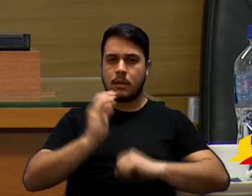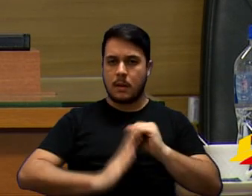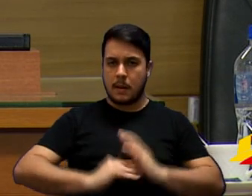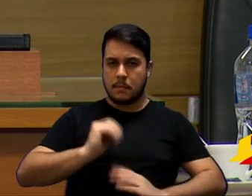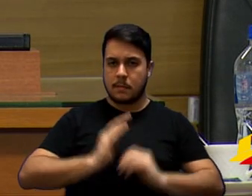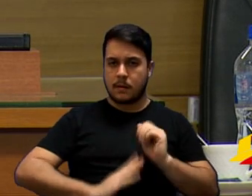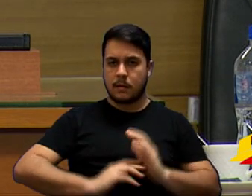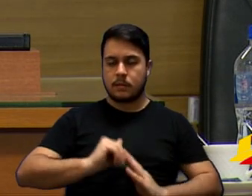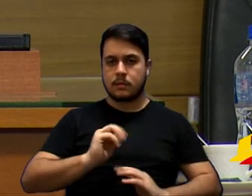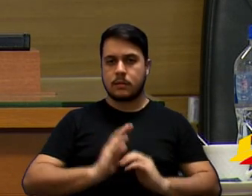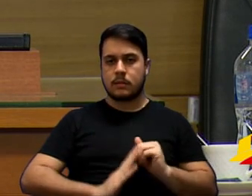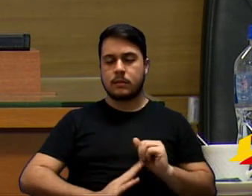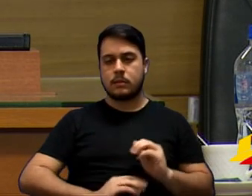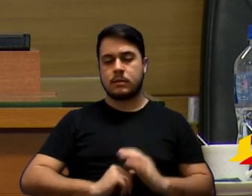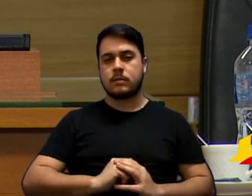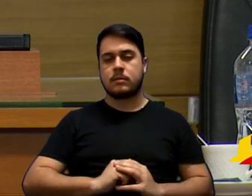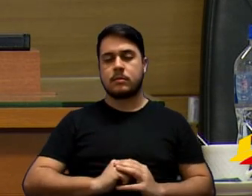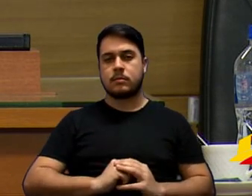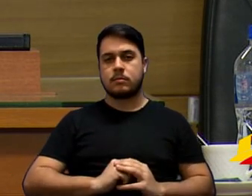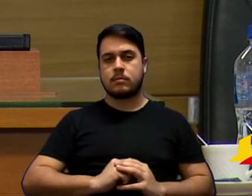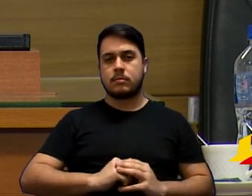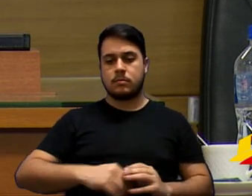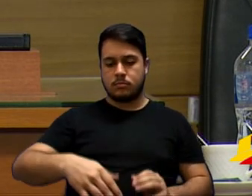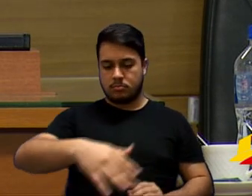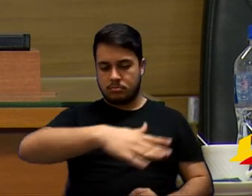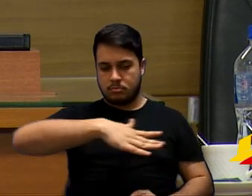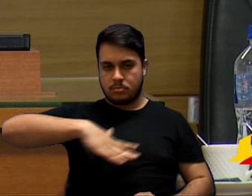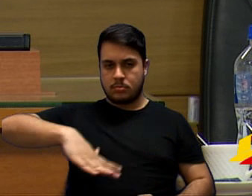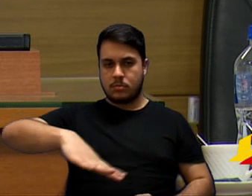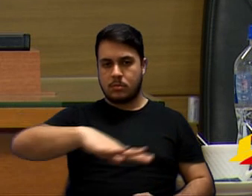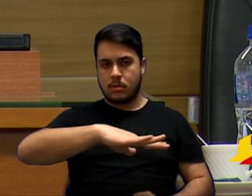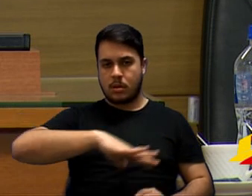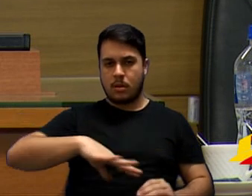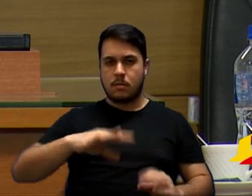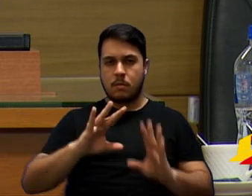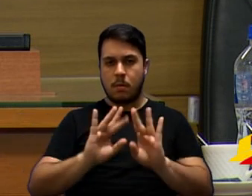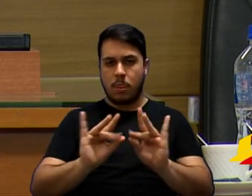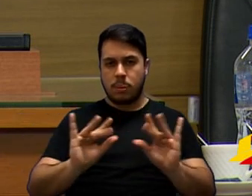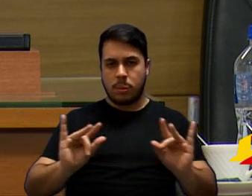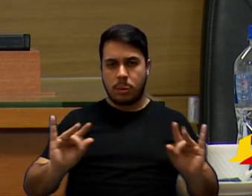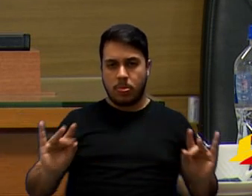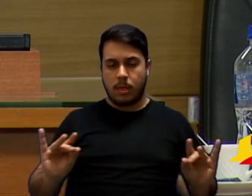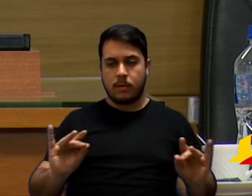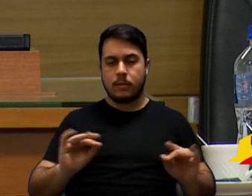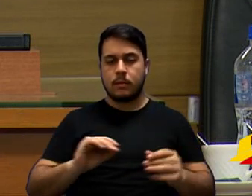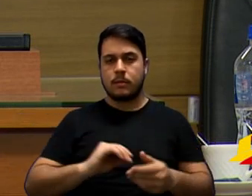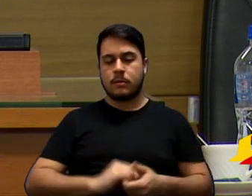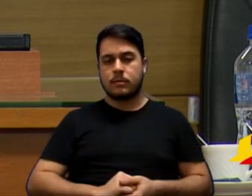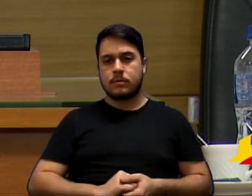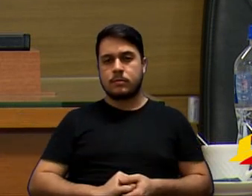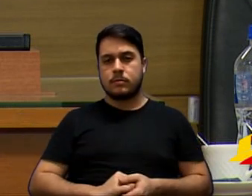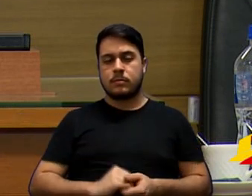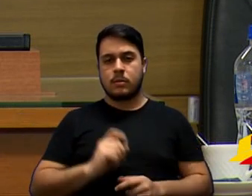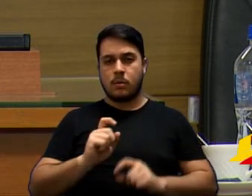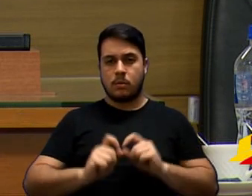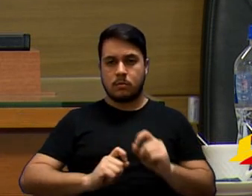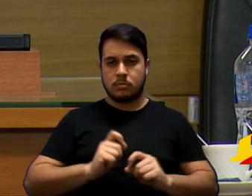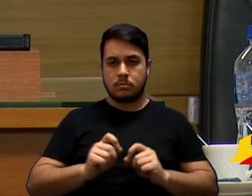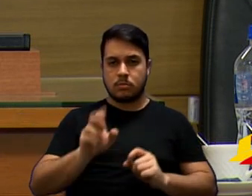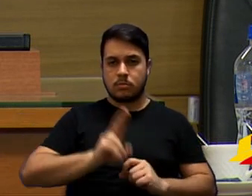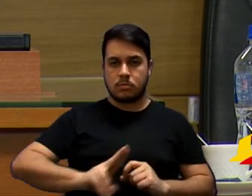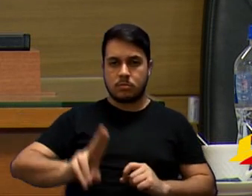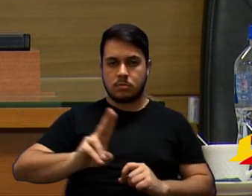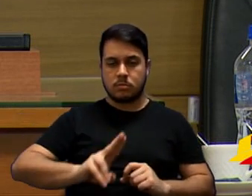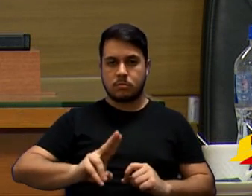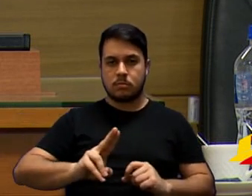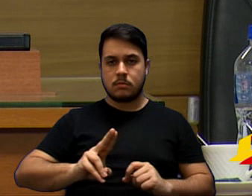feitas na regiões de mananciais que também é um problema recorrente que é o uso de herbicidas nec